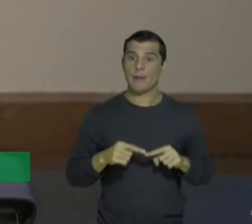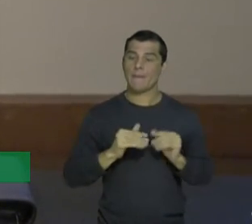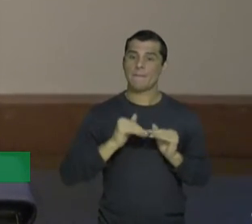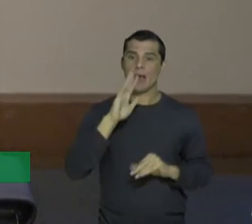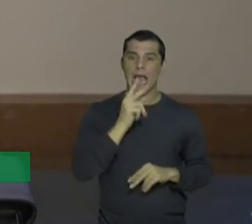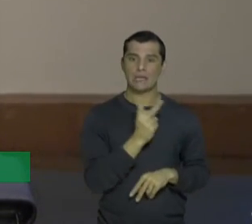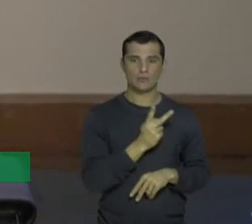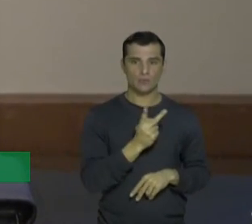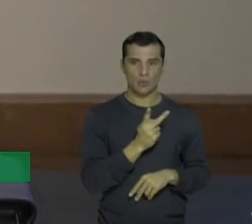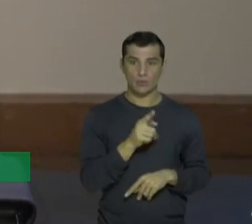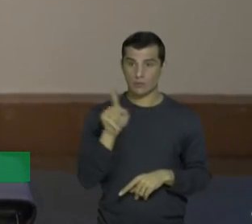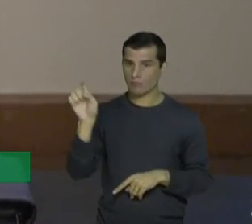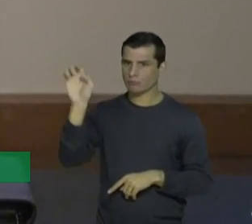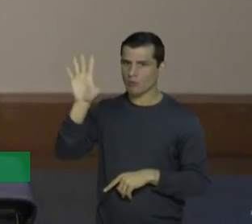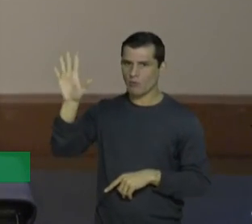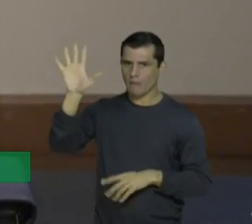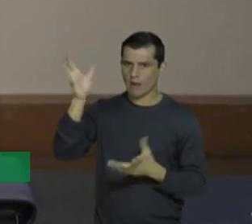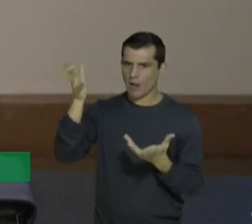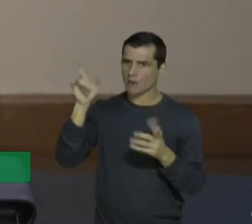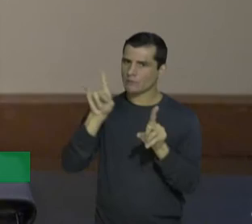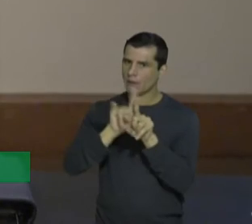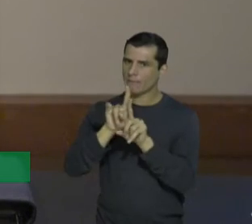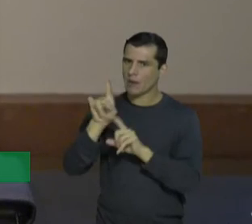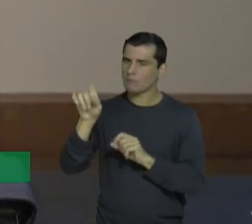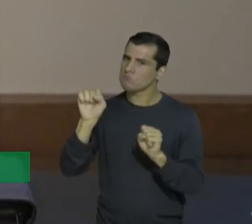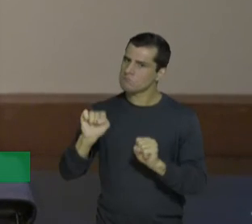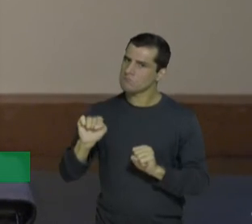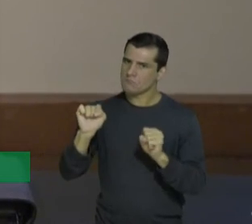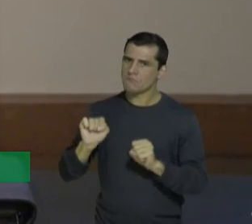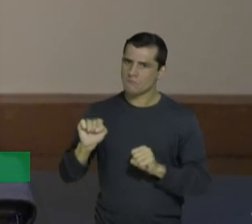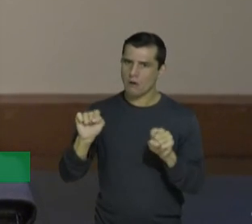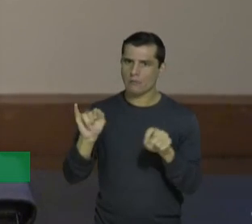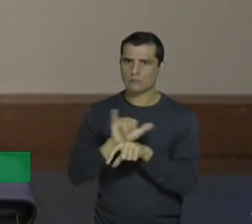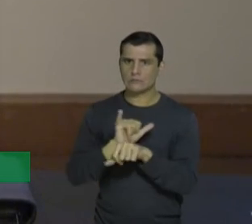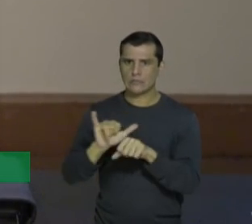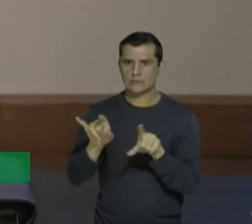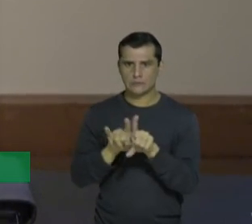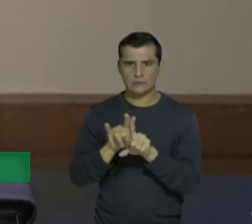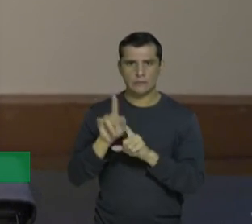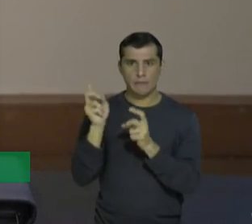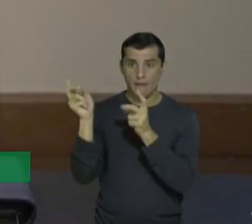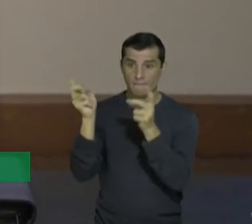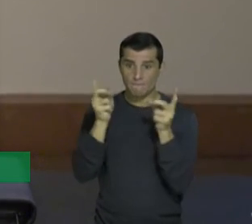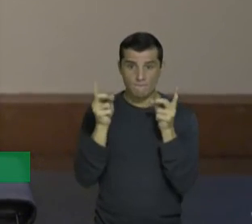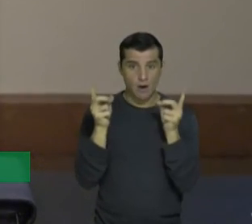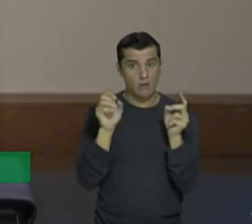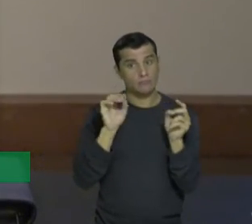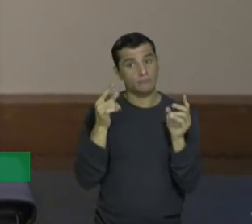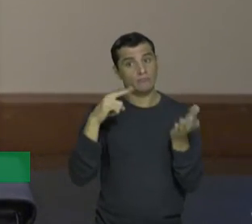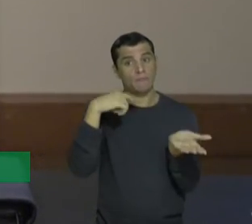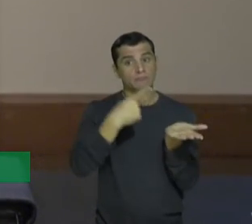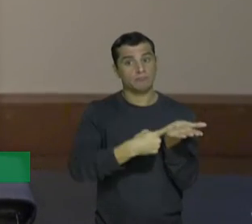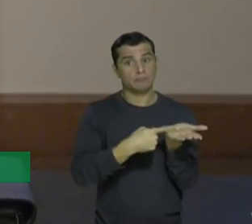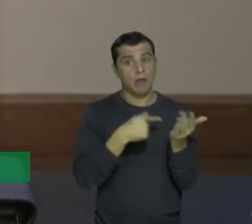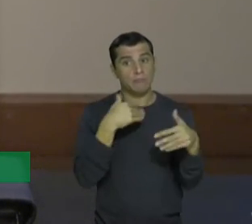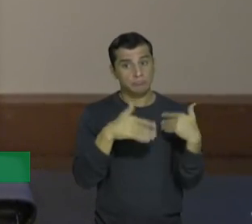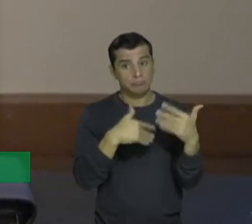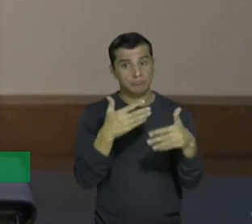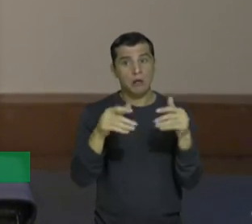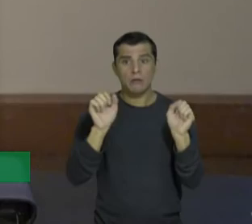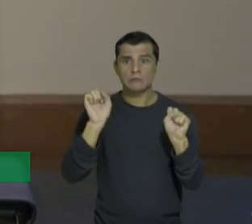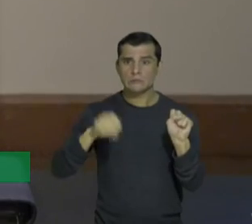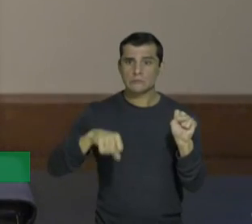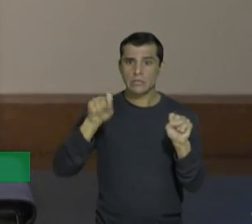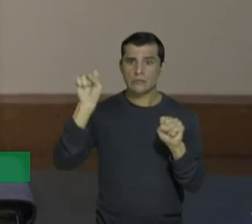ela vier a Gerar aberturas ou os acordos avançarem estaremos presentes